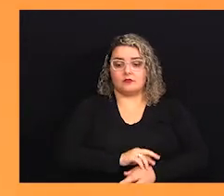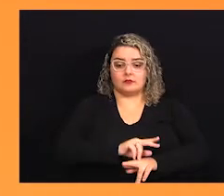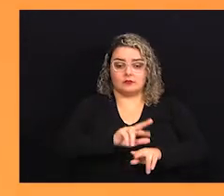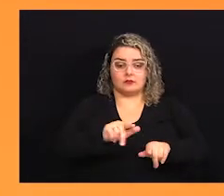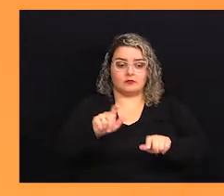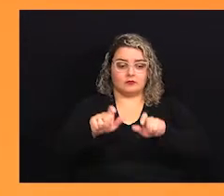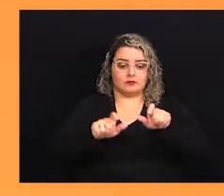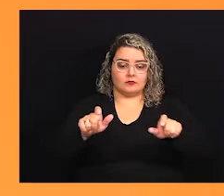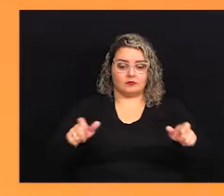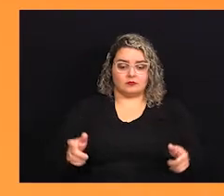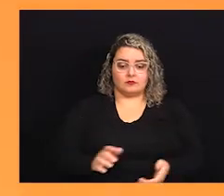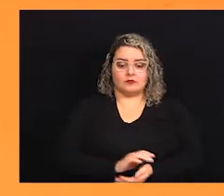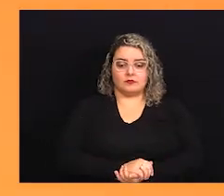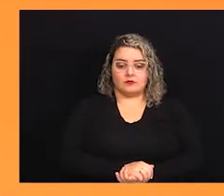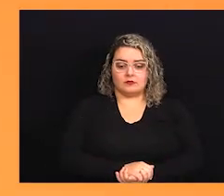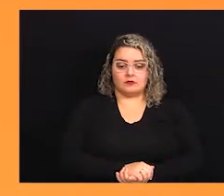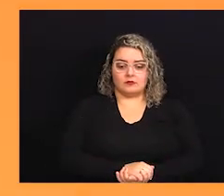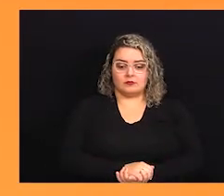muitas pessoas